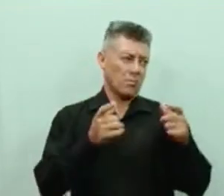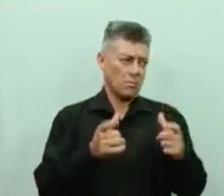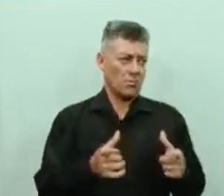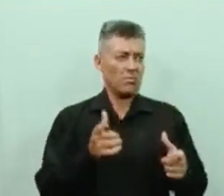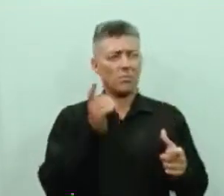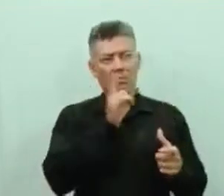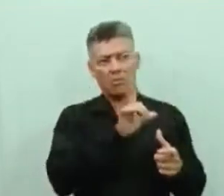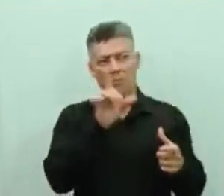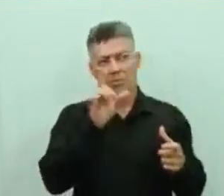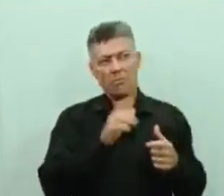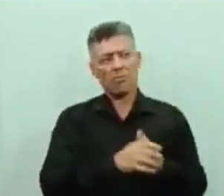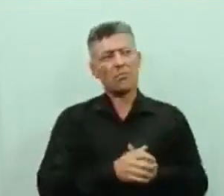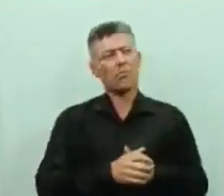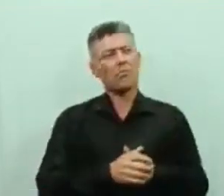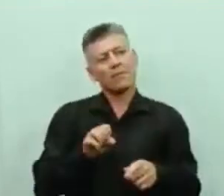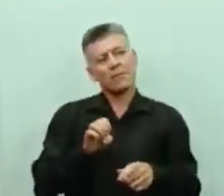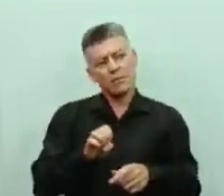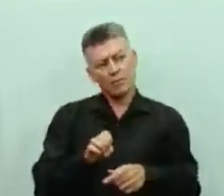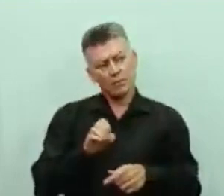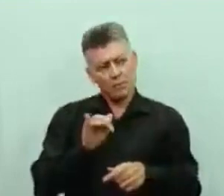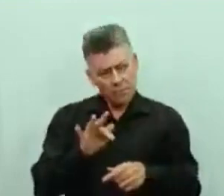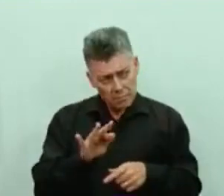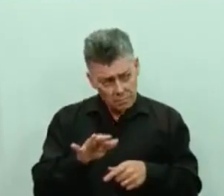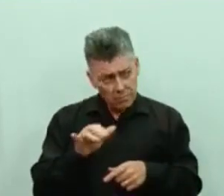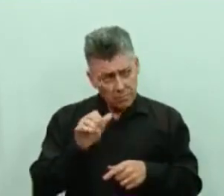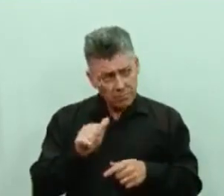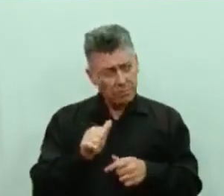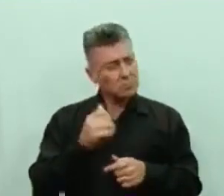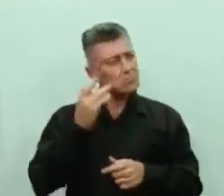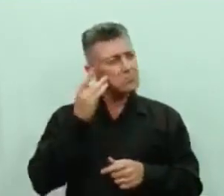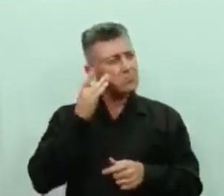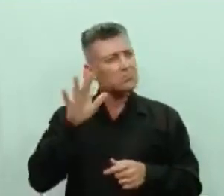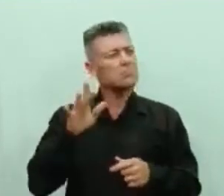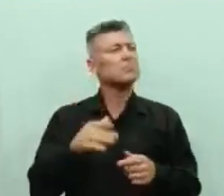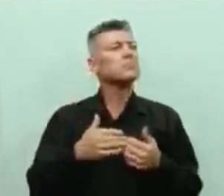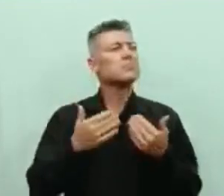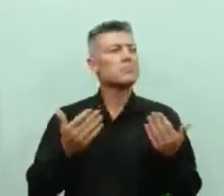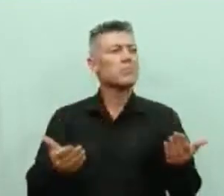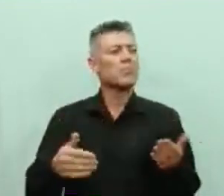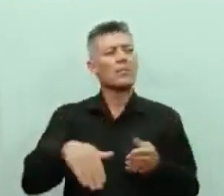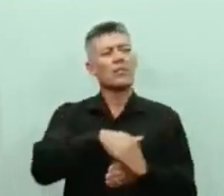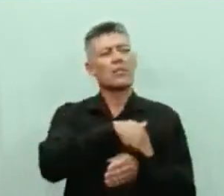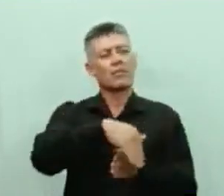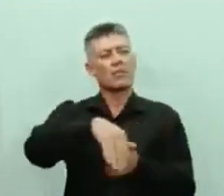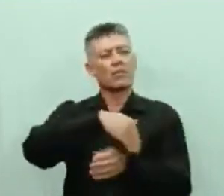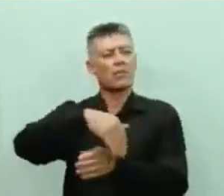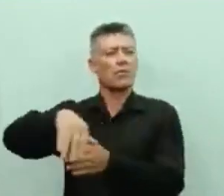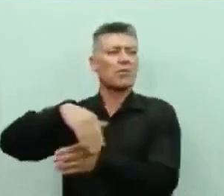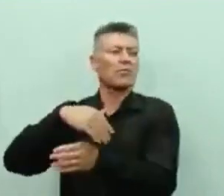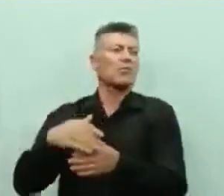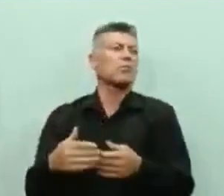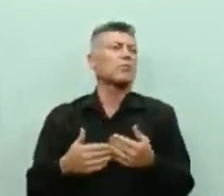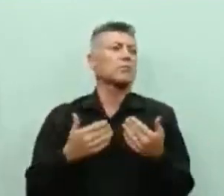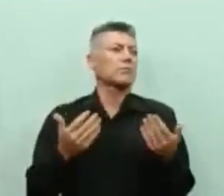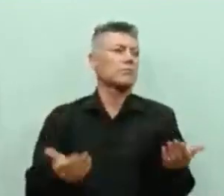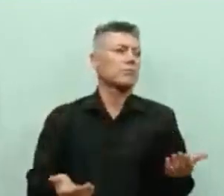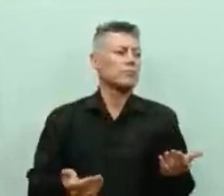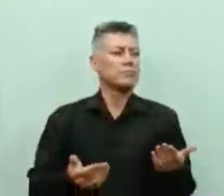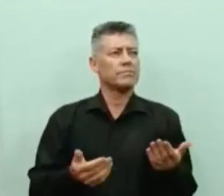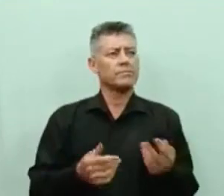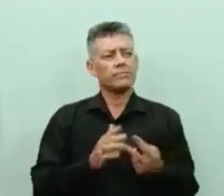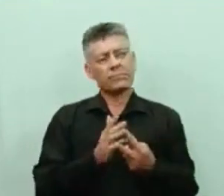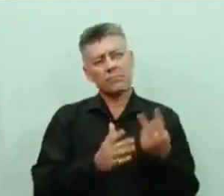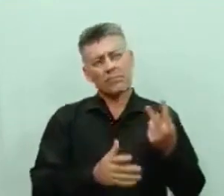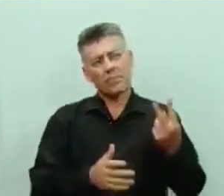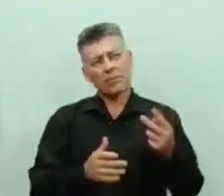do calçamento do bairro Planalto. Haja visto que nós não sabemos ainda quais são as ruas que serão contempladas no segundo lote de